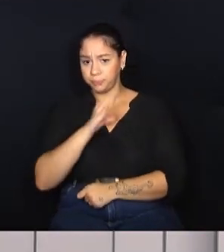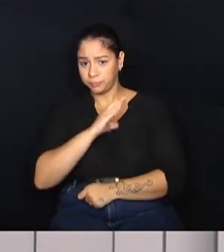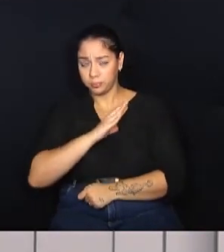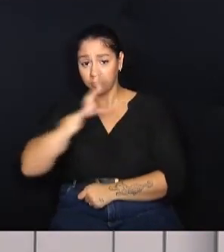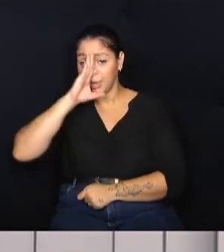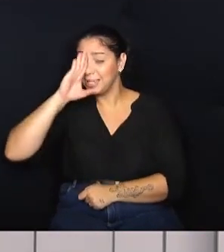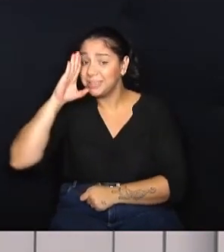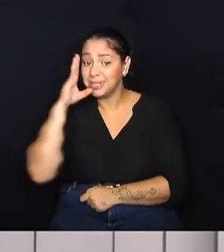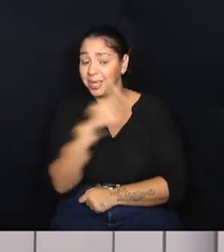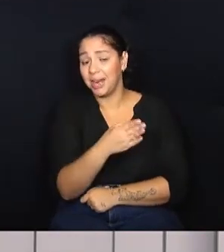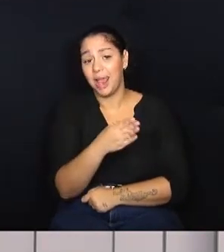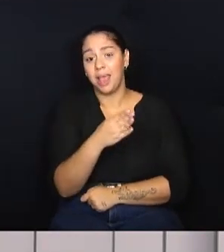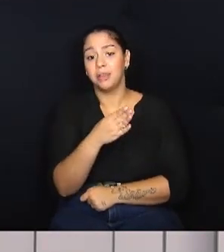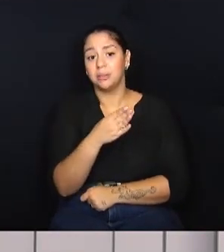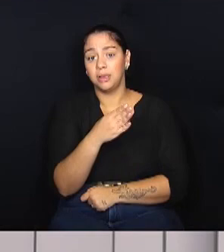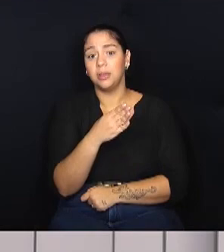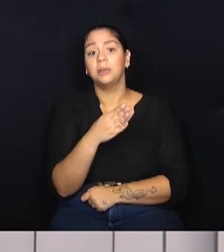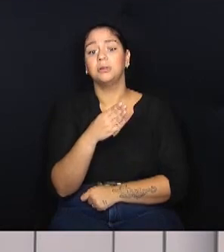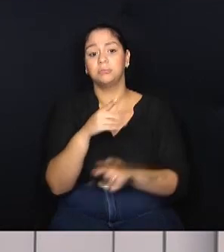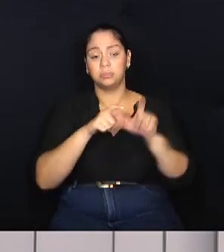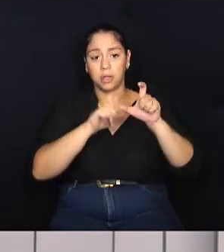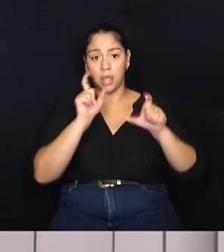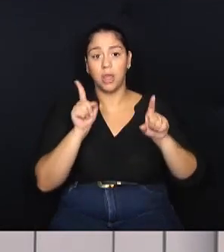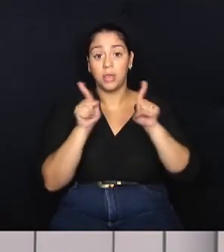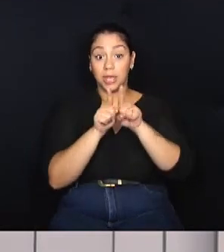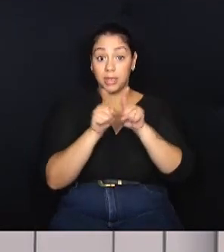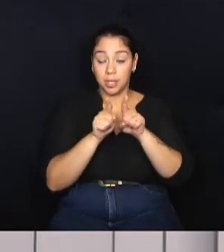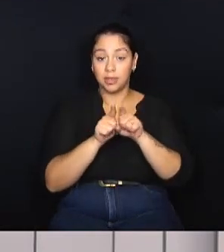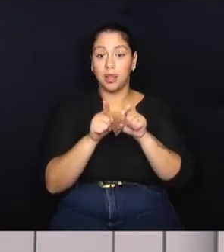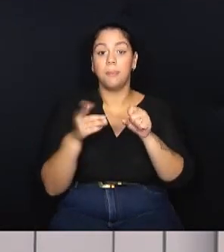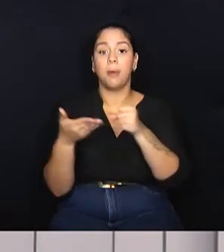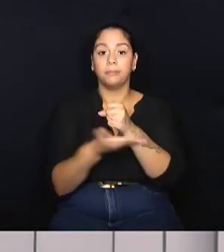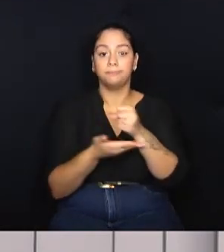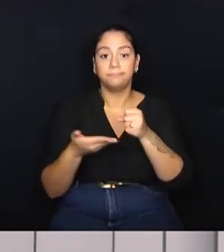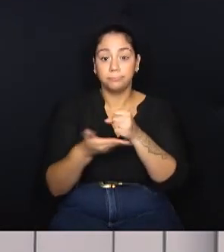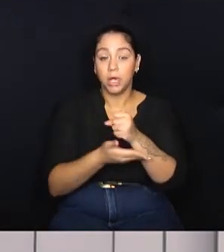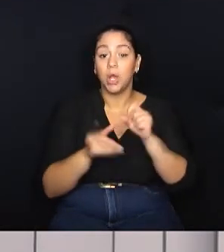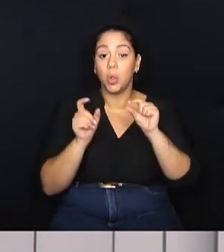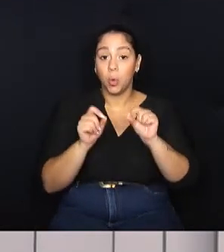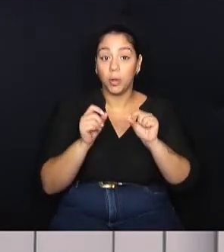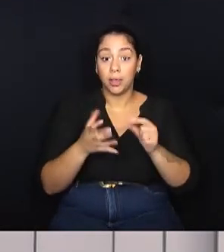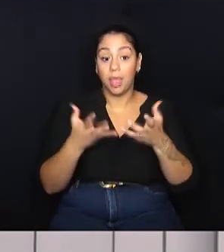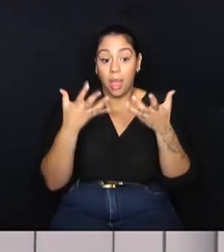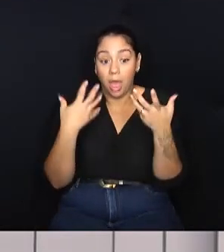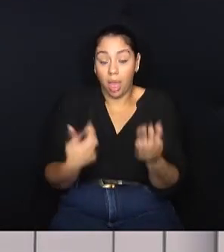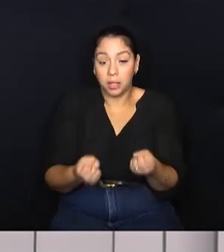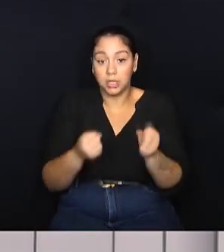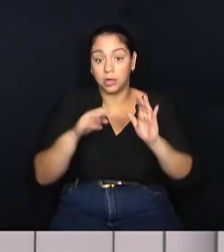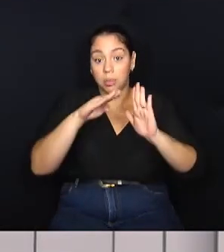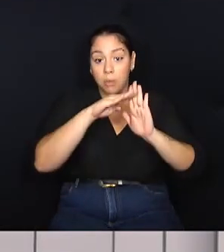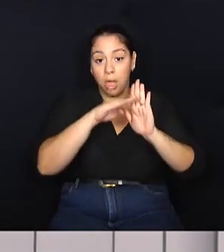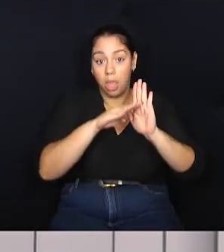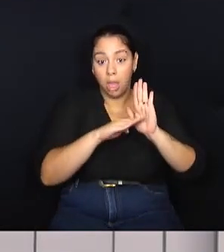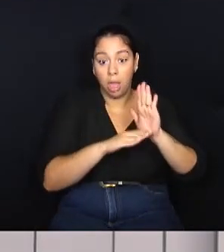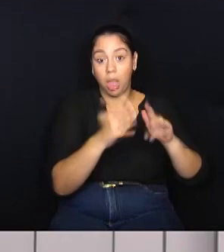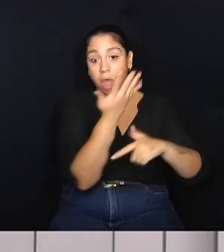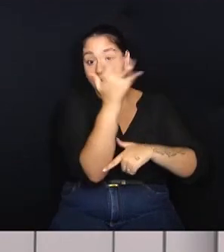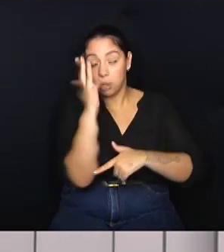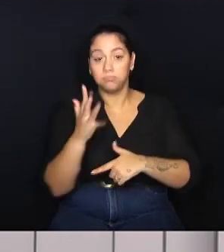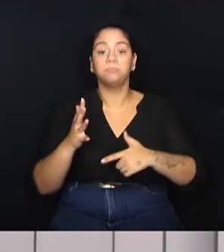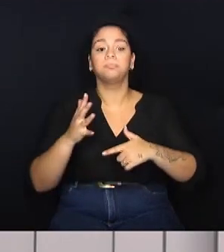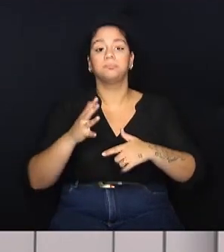direta, autárquica e fundacional, permitindo a adoção de critérios ambientalmente